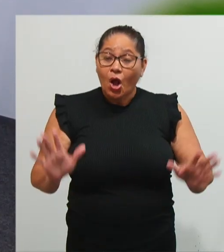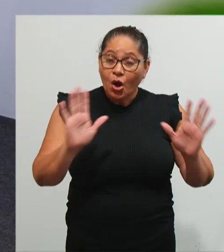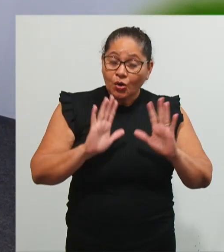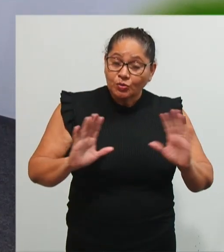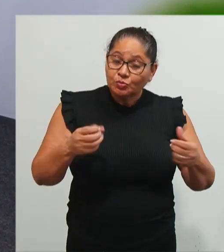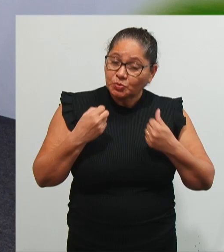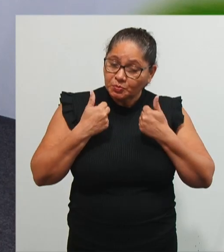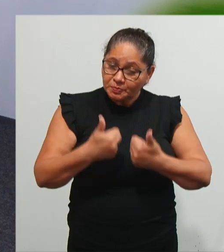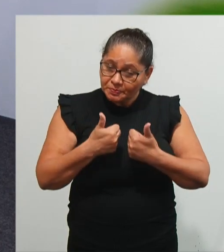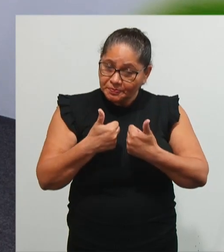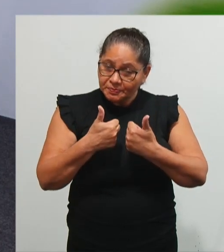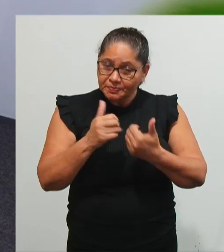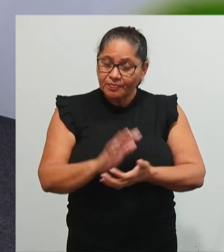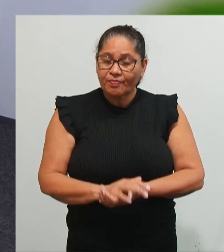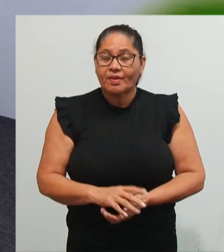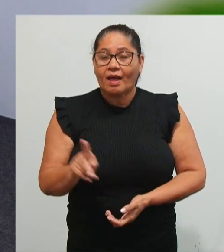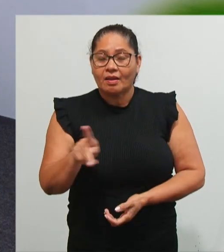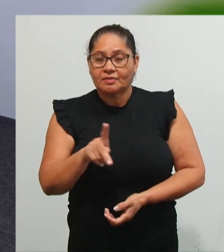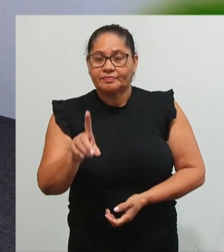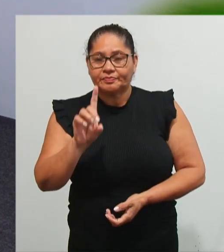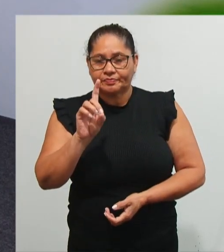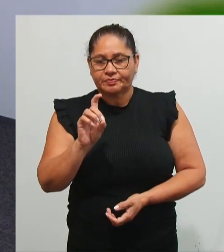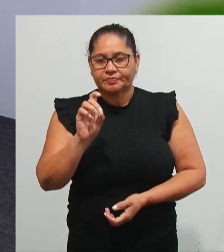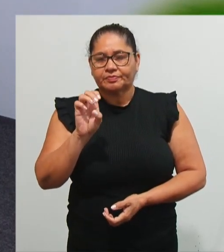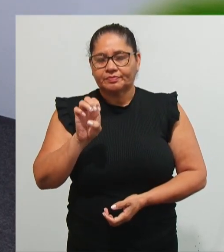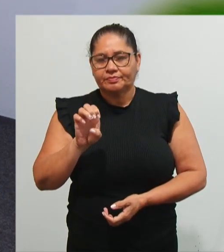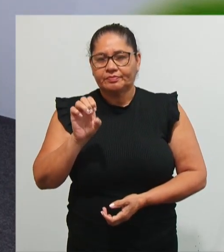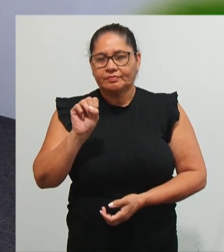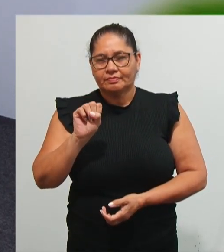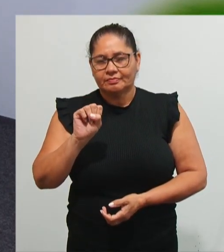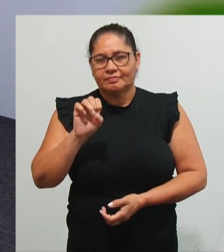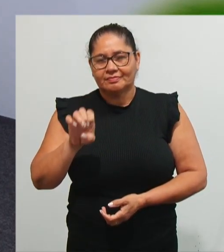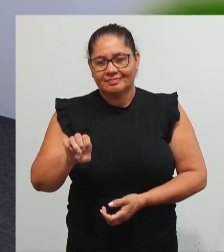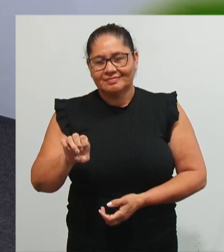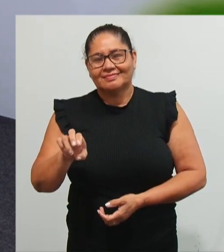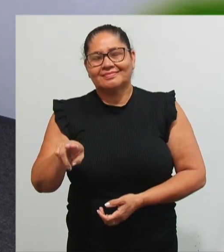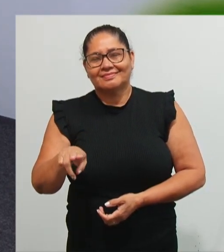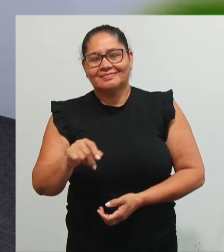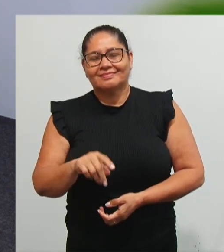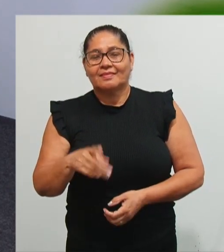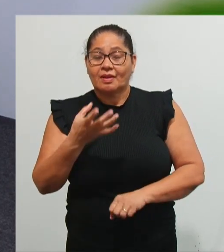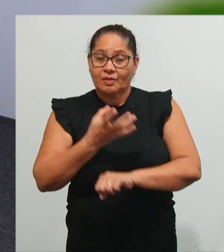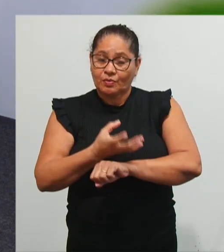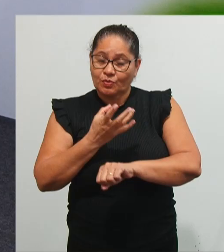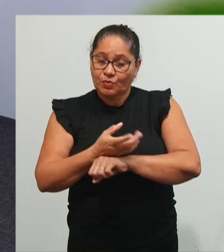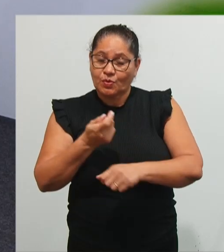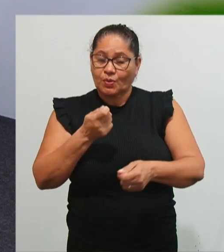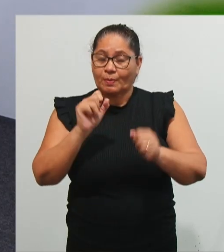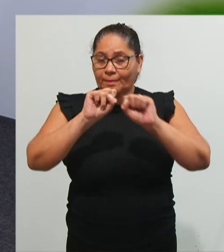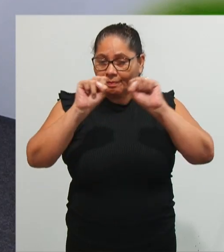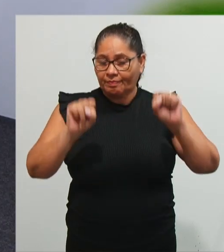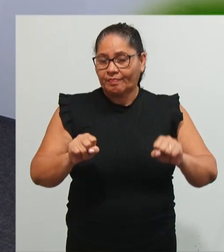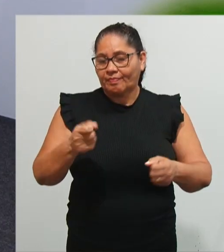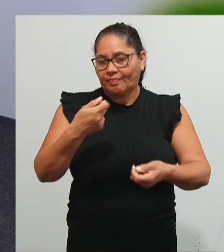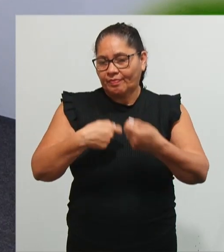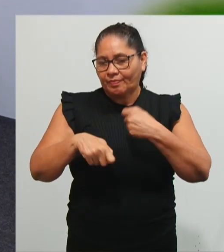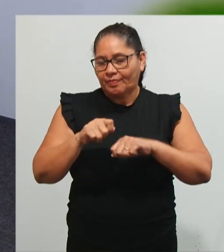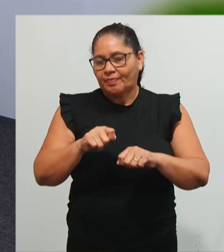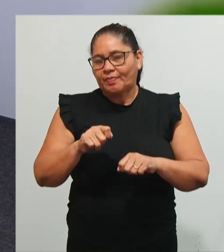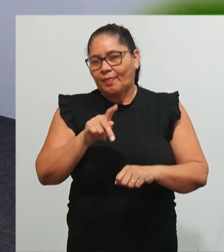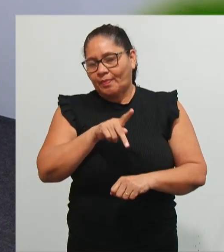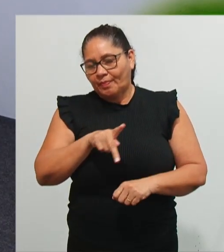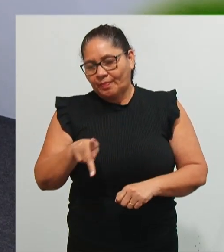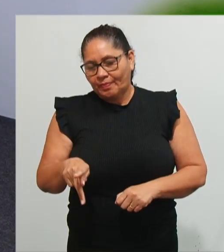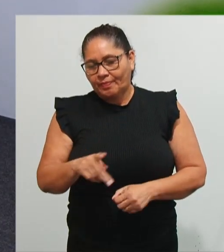Olá, tudo bom? Eu sou a professora Denise Tontiucci e essa é a disciplina de Sistemas de Controle da Gestão Pública.